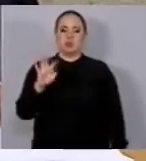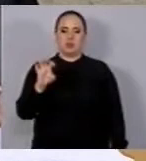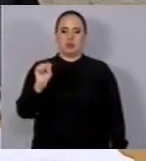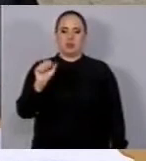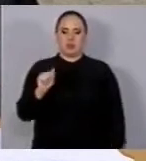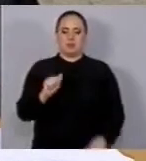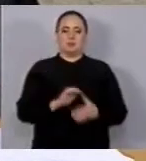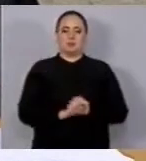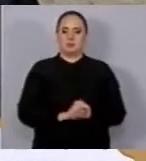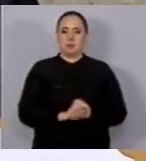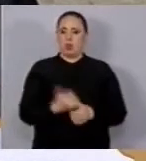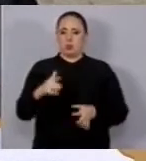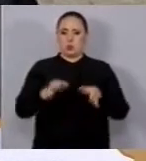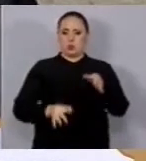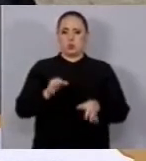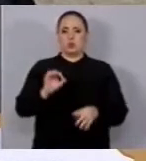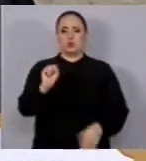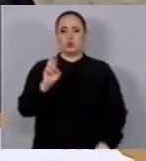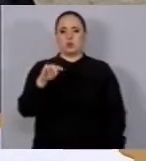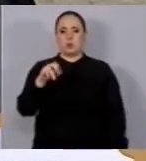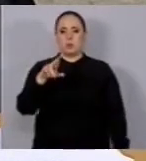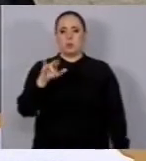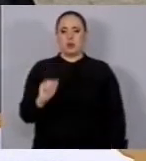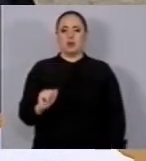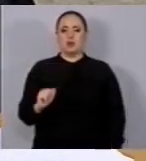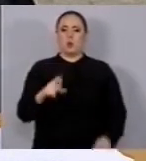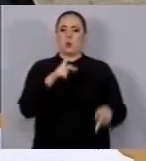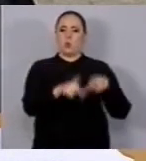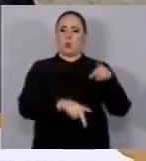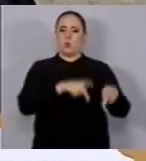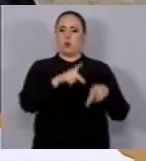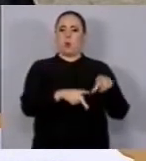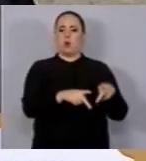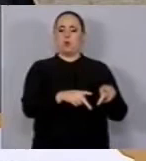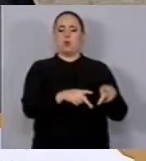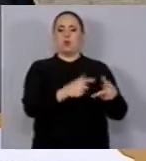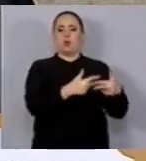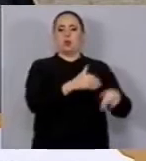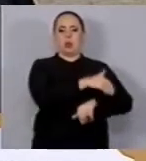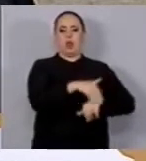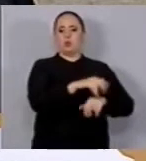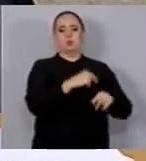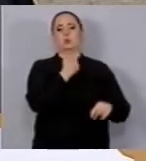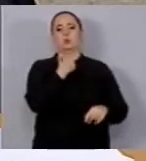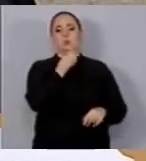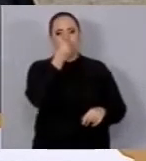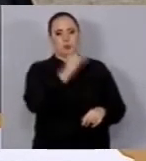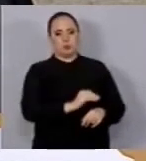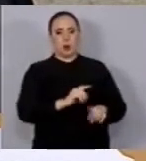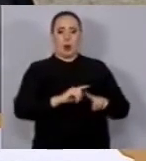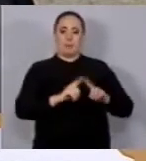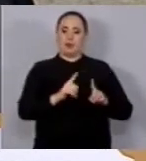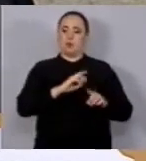Não há justiça sumária. O clamor das ruas não pode ser ignorado, mas não pode sobrepor-se